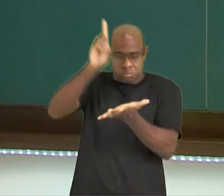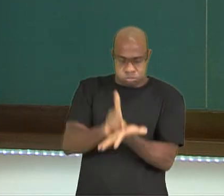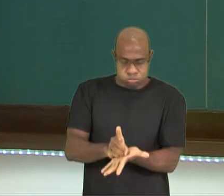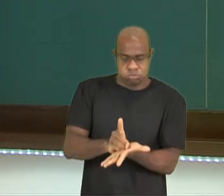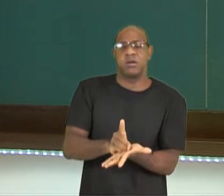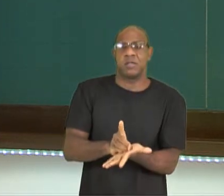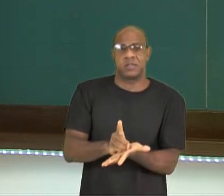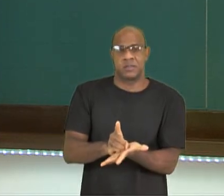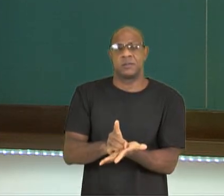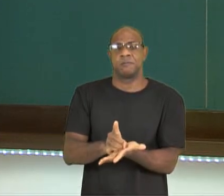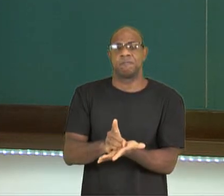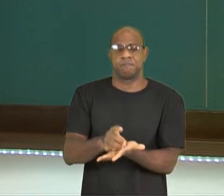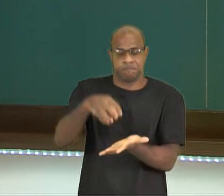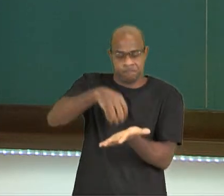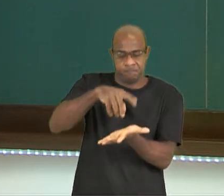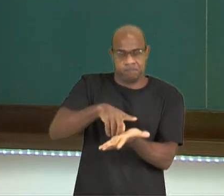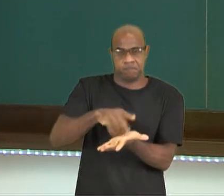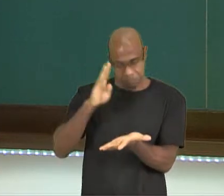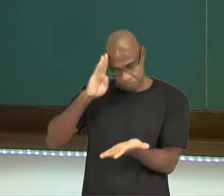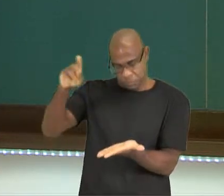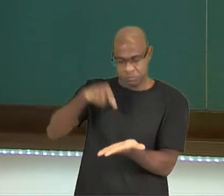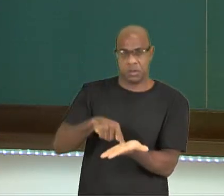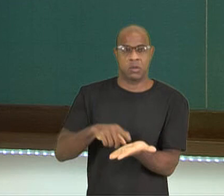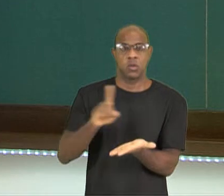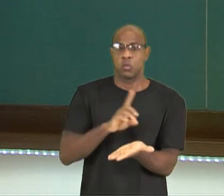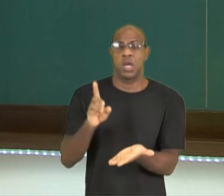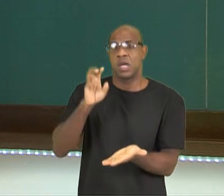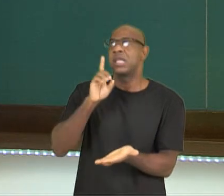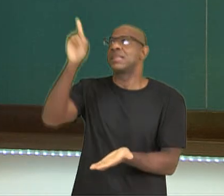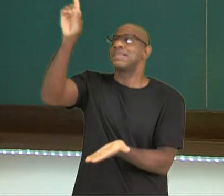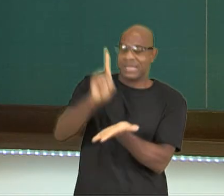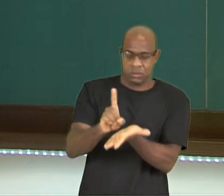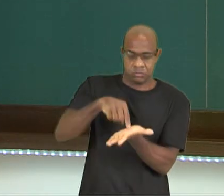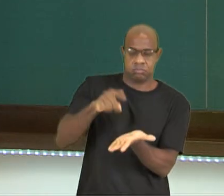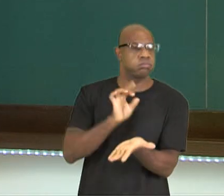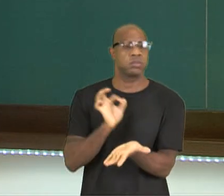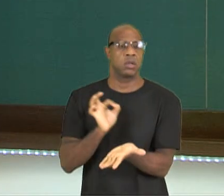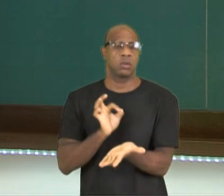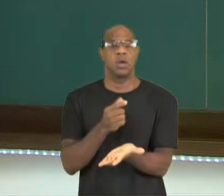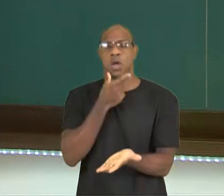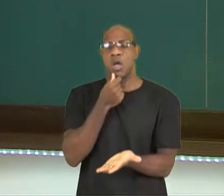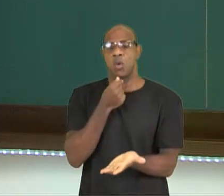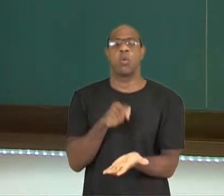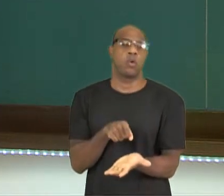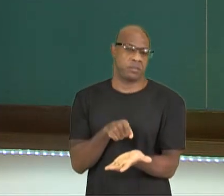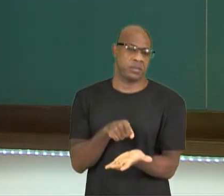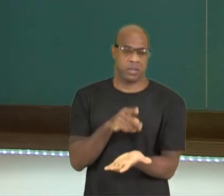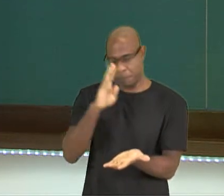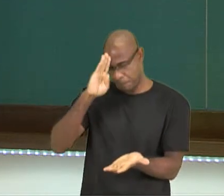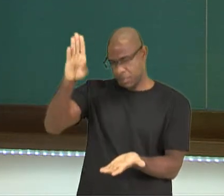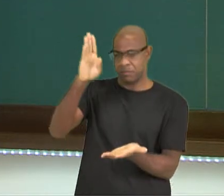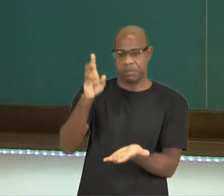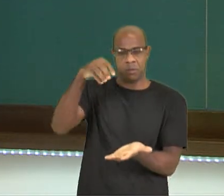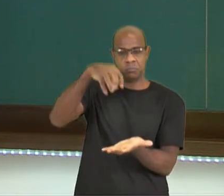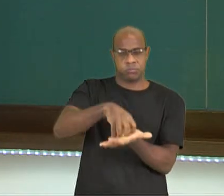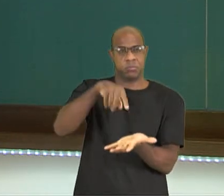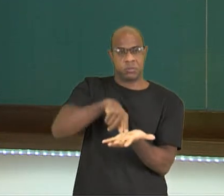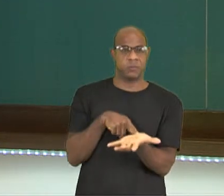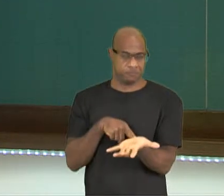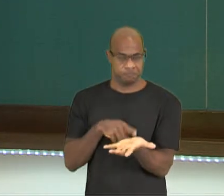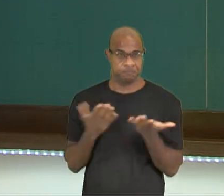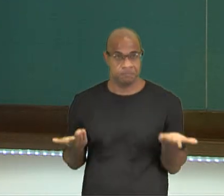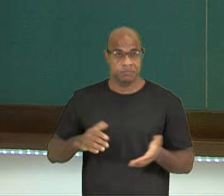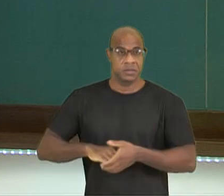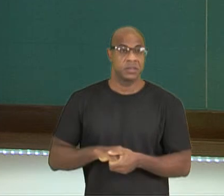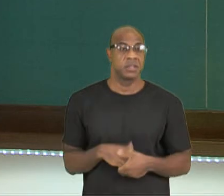de Deus, ele está ali. Então não é mais Deus como é o centro. Como é que fica a igreja nessa história? A igreja fica como uma